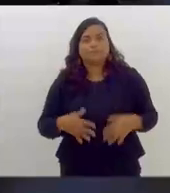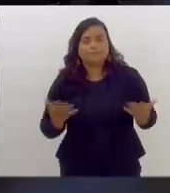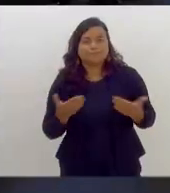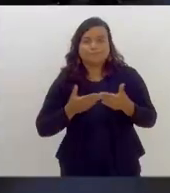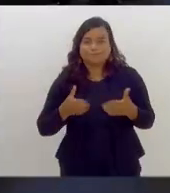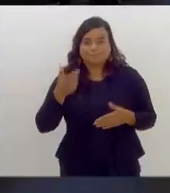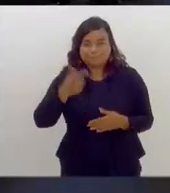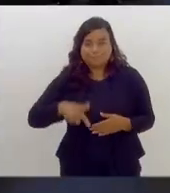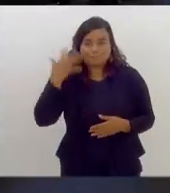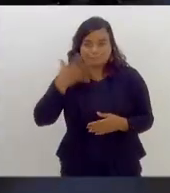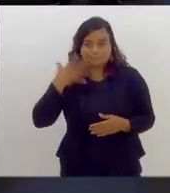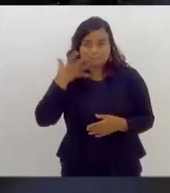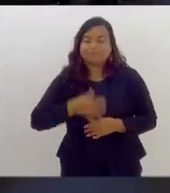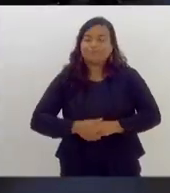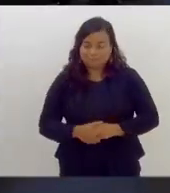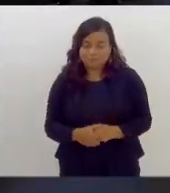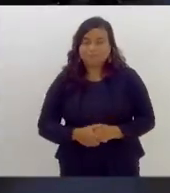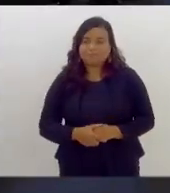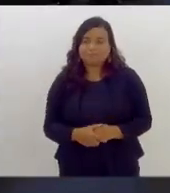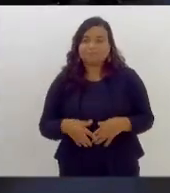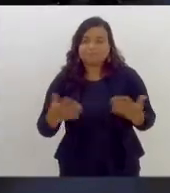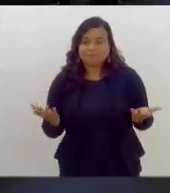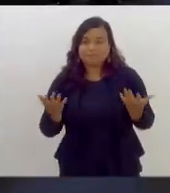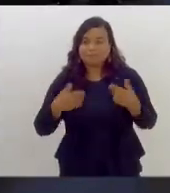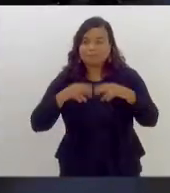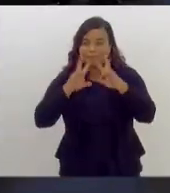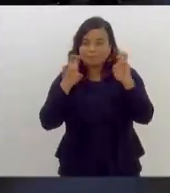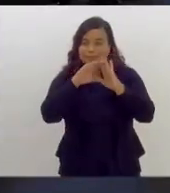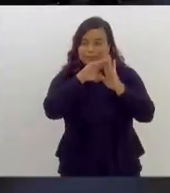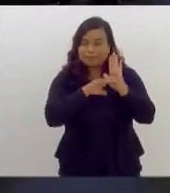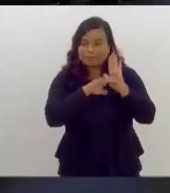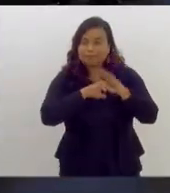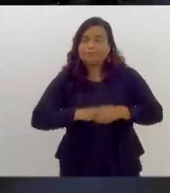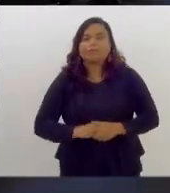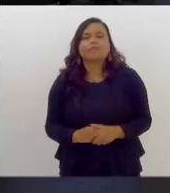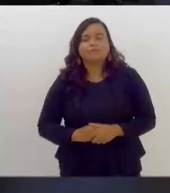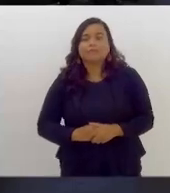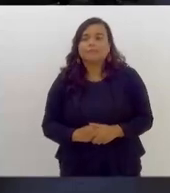Está reaberta a sessão. Passa-se a ordem do dia.